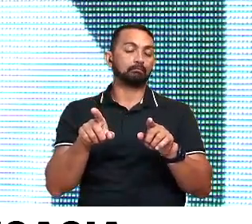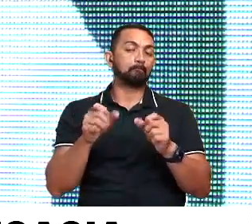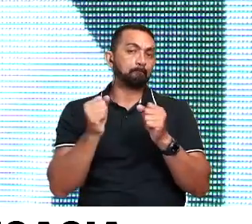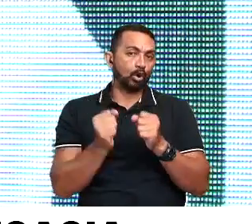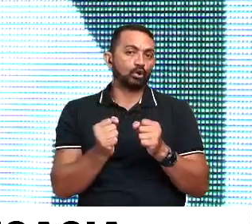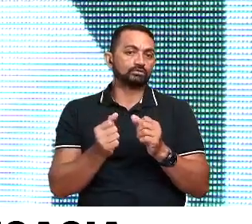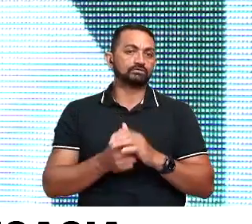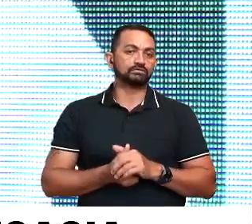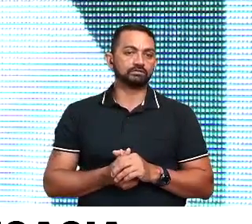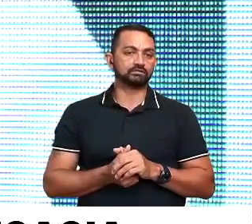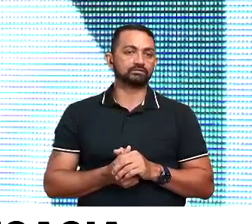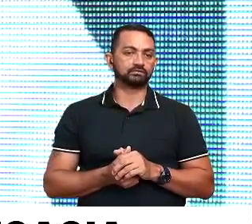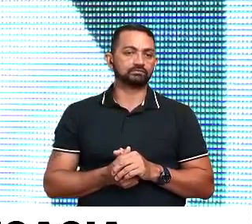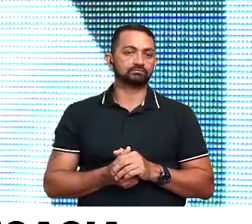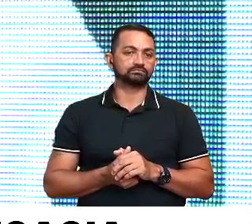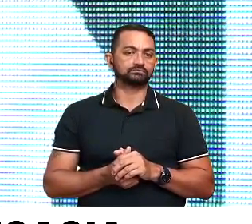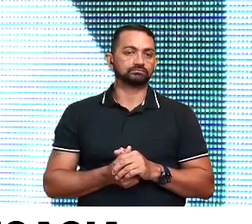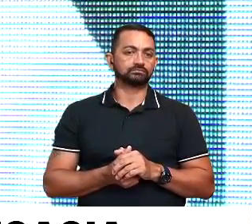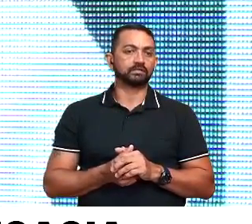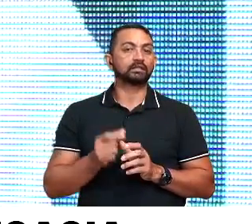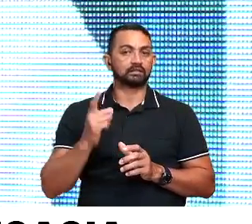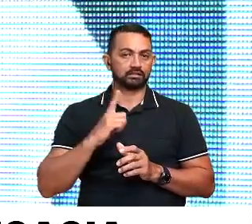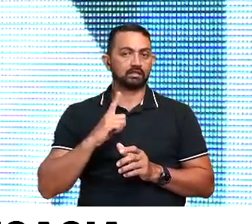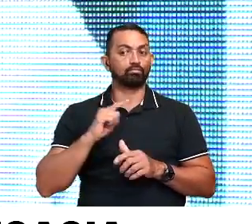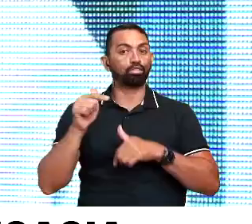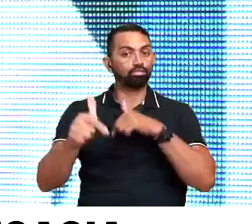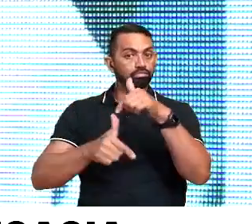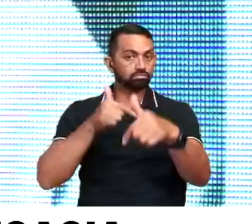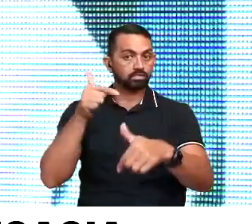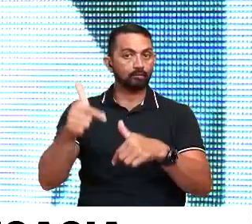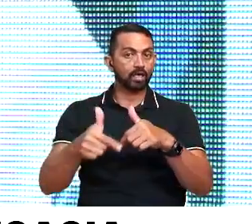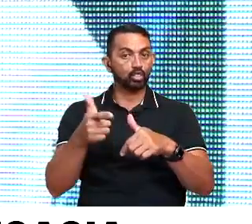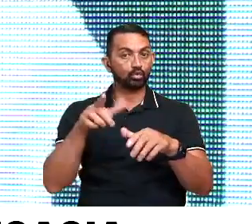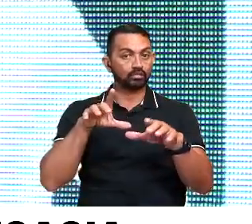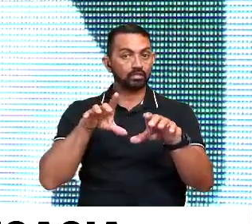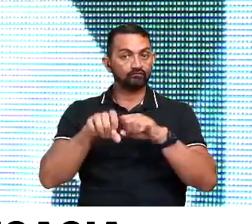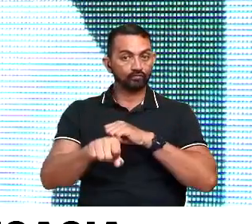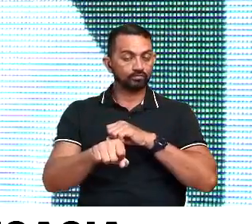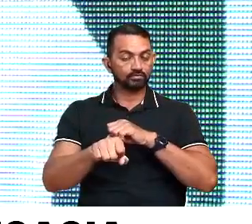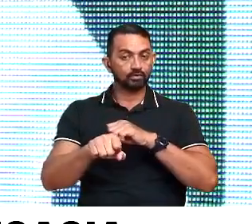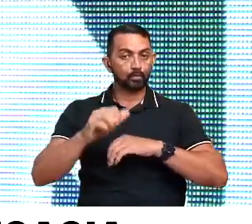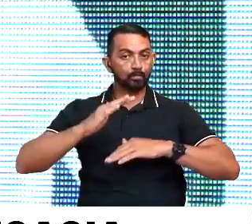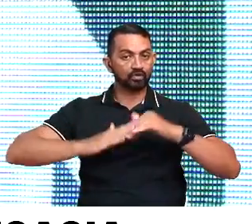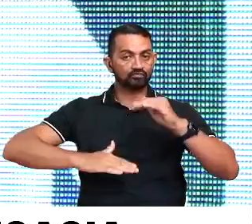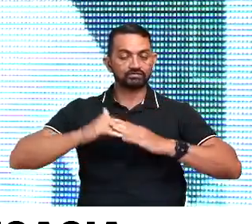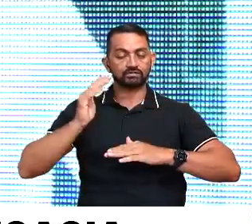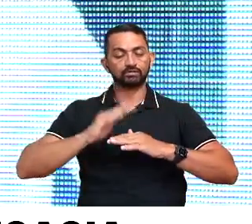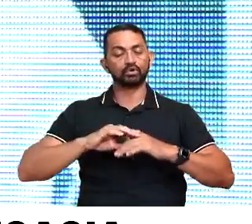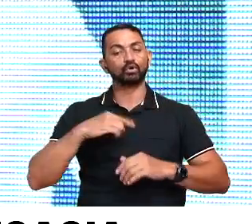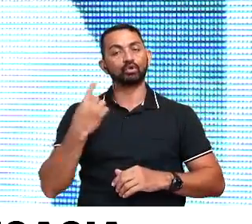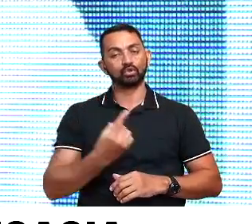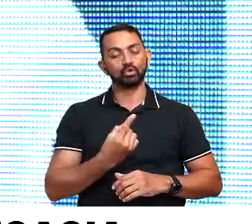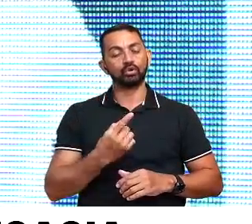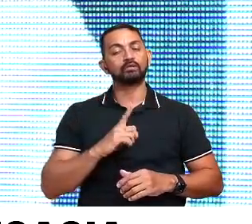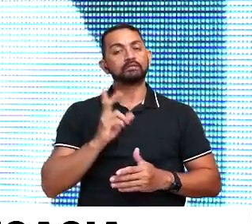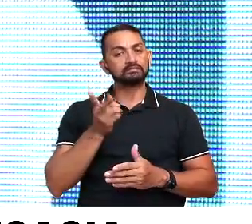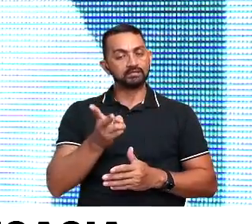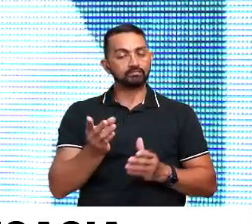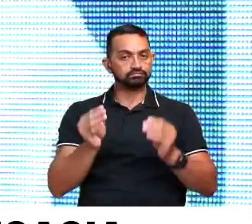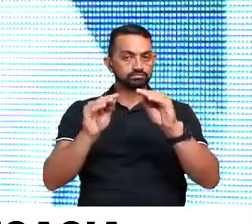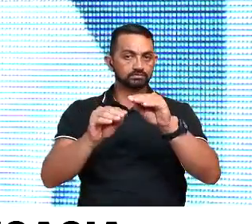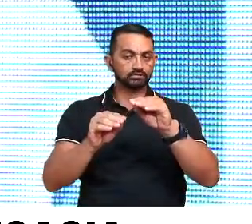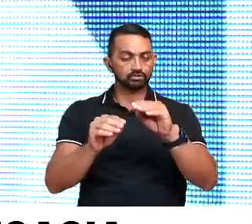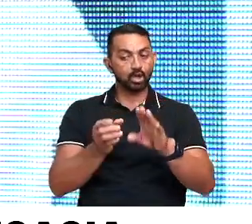ser aí é indiciado por esse tipo de serviço né ilegal da profissão e claro a gente